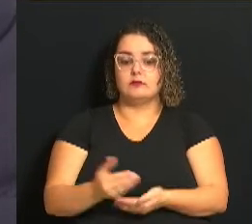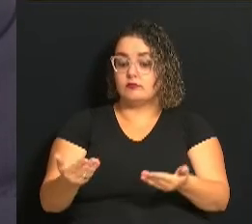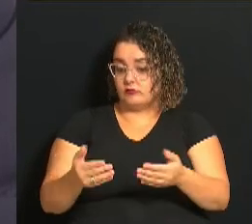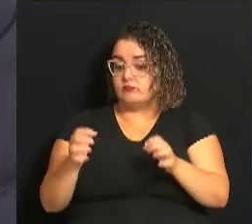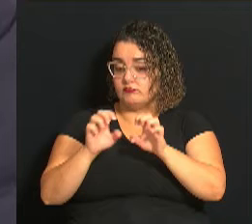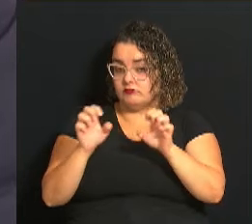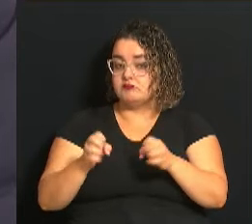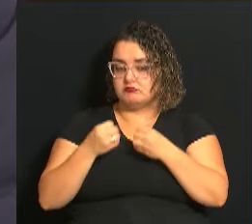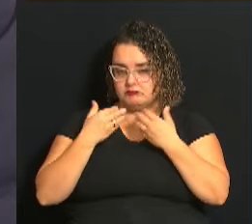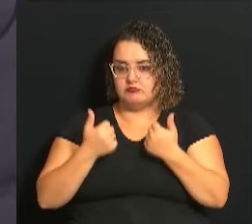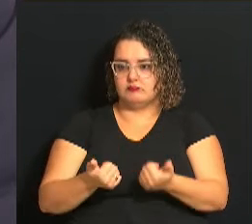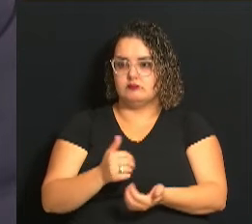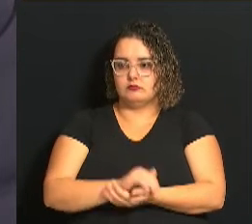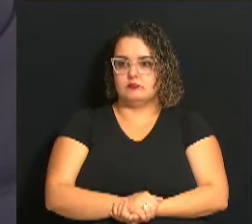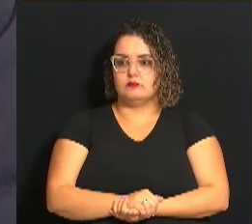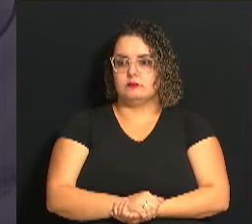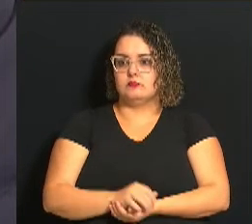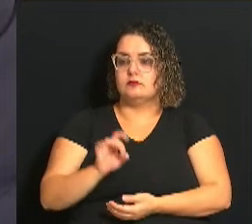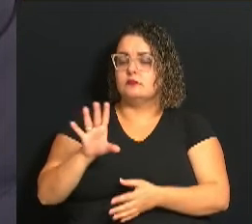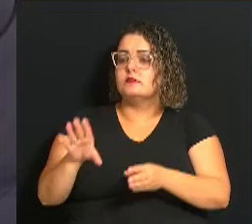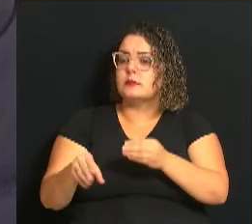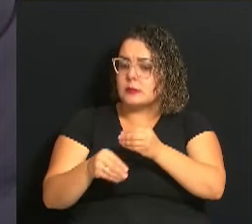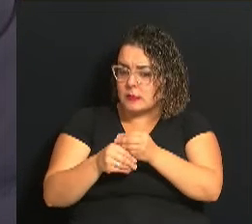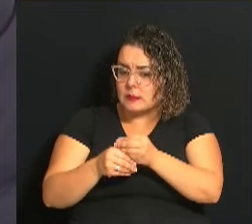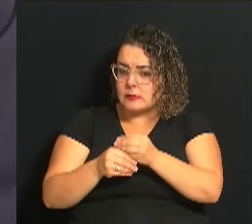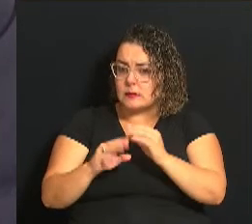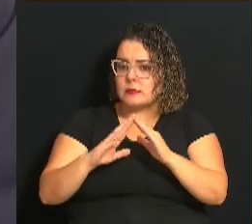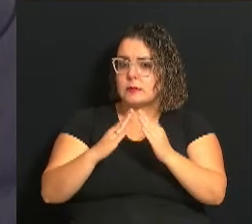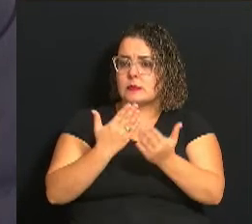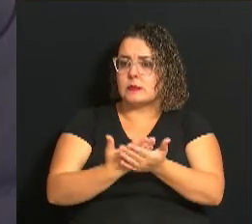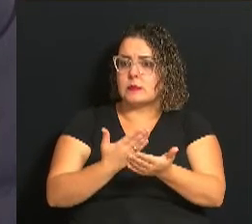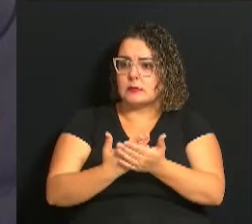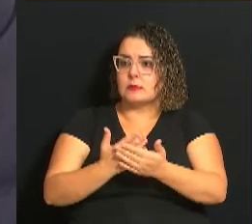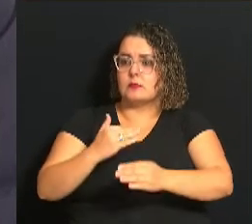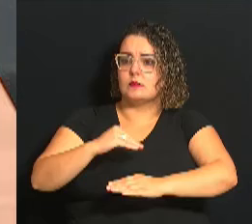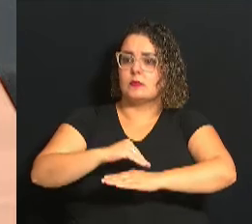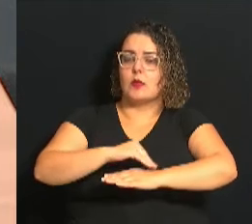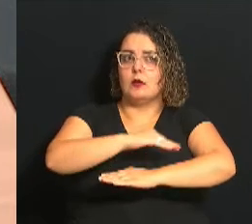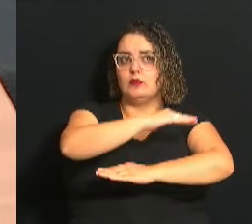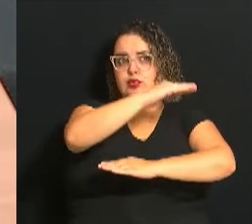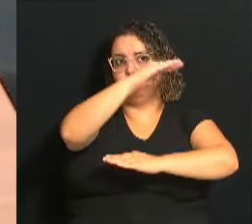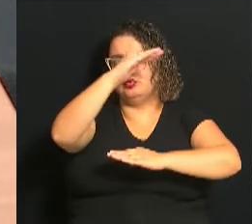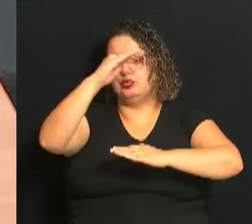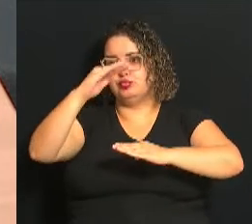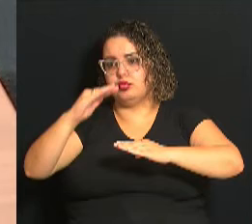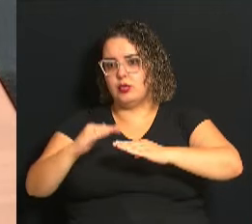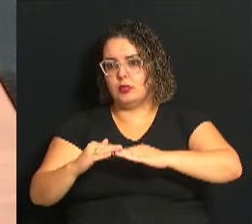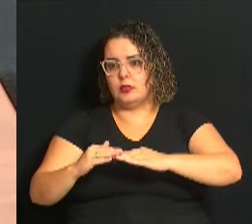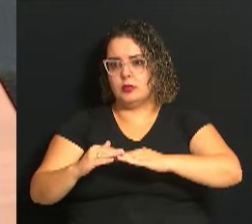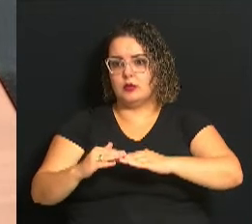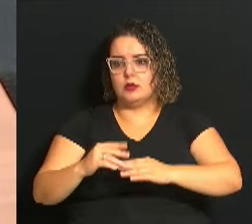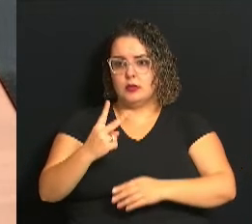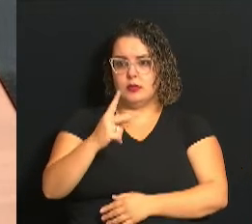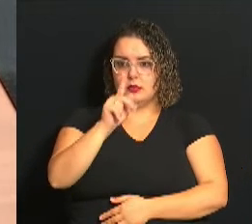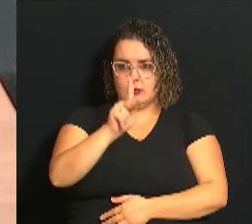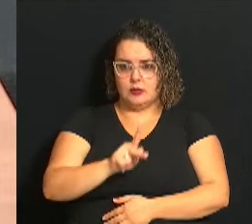aí. Tá? Só um complemento. As escolas em tempo integral, elas têm normalmente 2